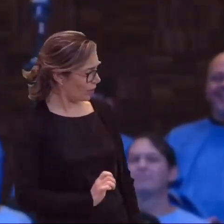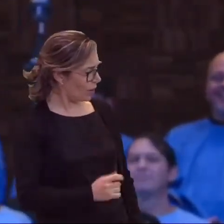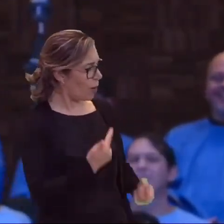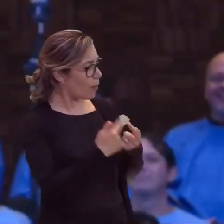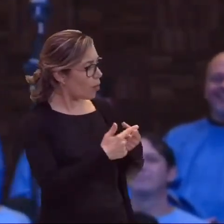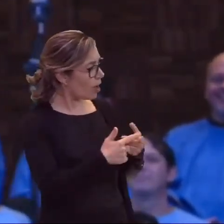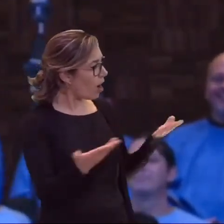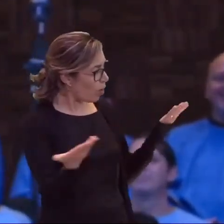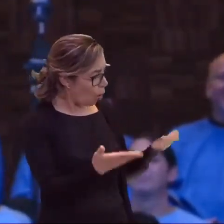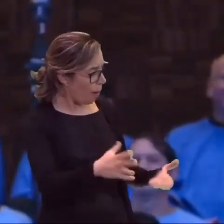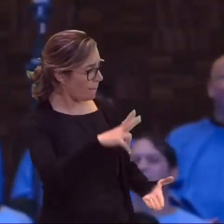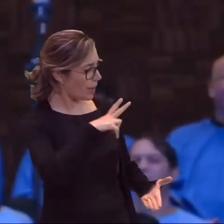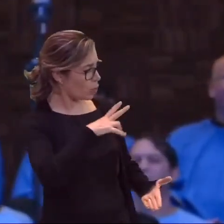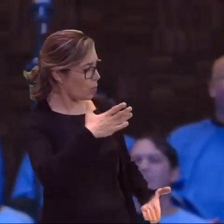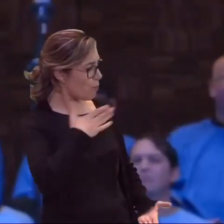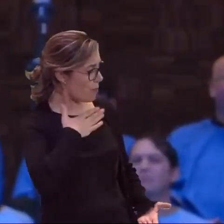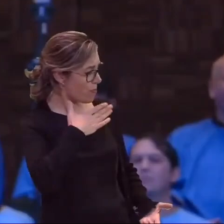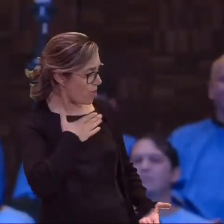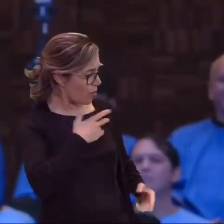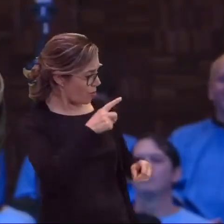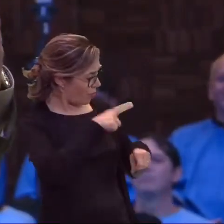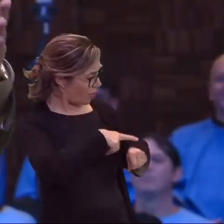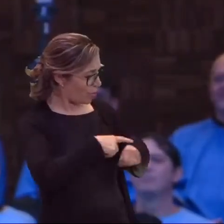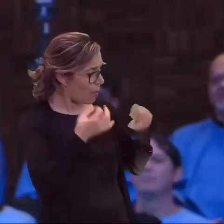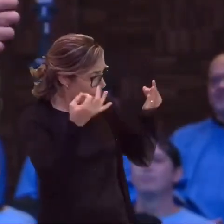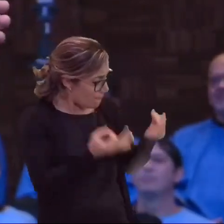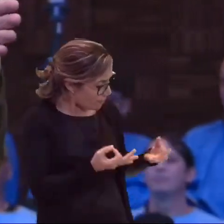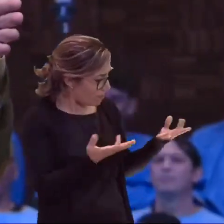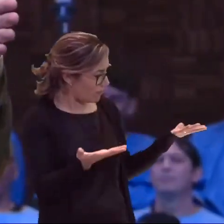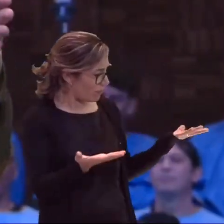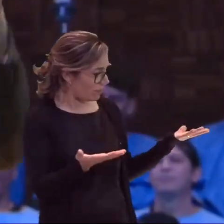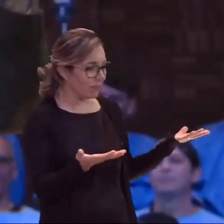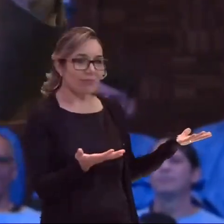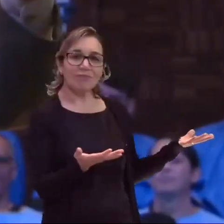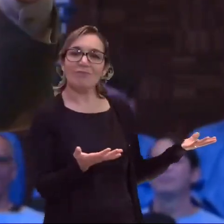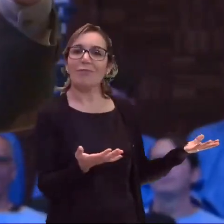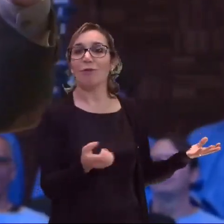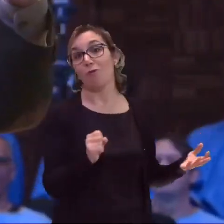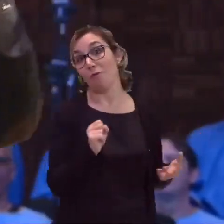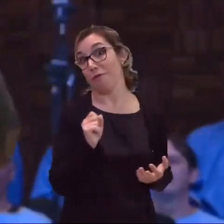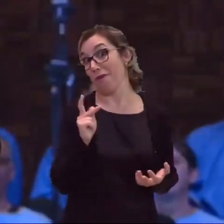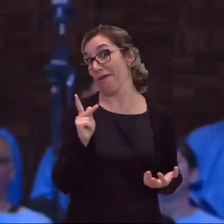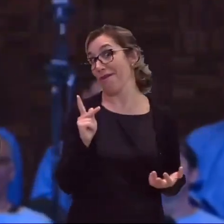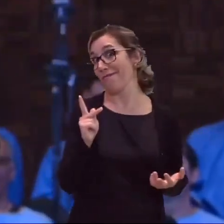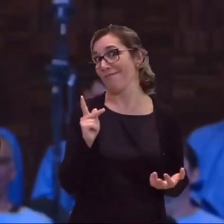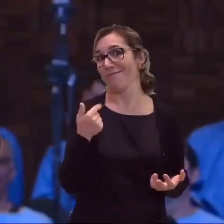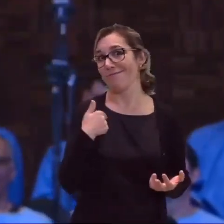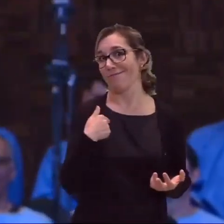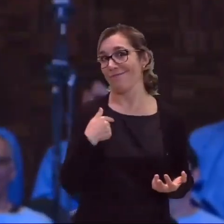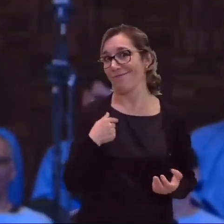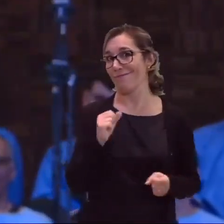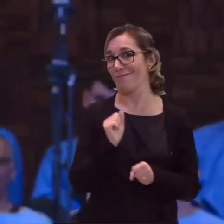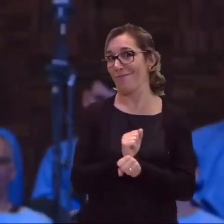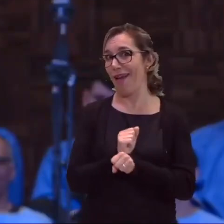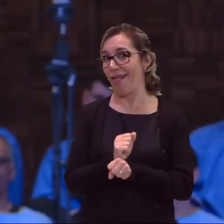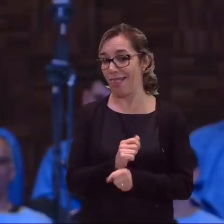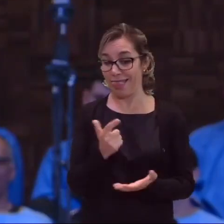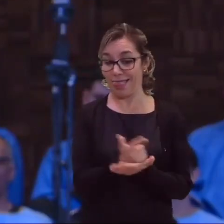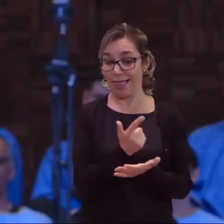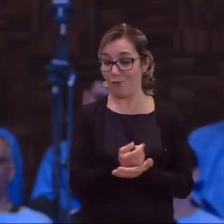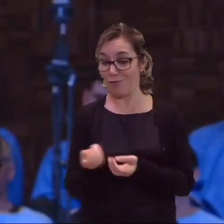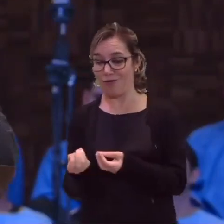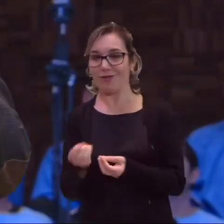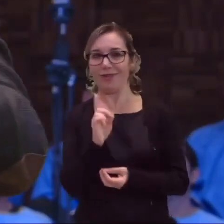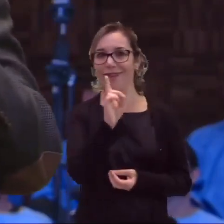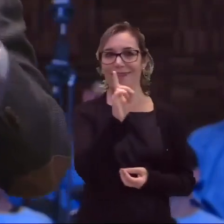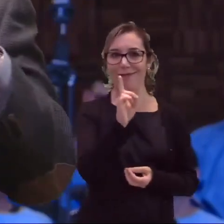ok parei de ir levar os livros mas é muito morava numa casa pequenininha tinha o quarto a sala e a cozinha